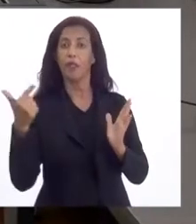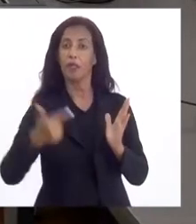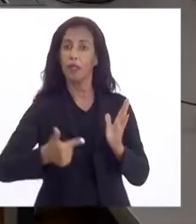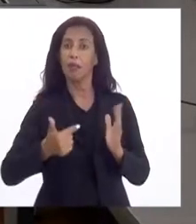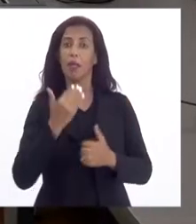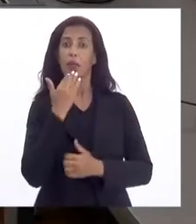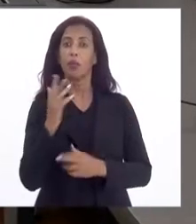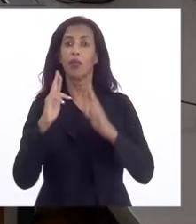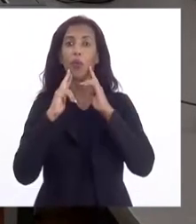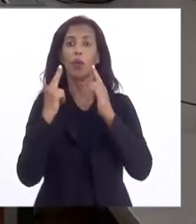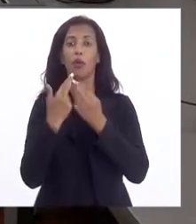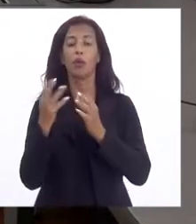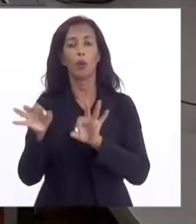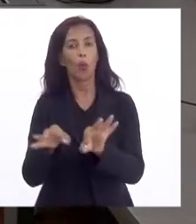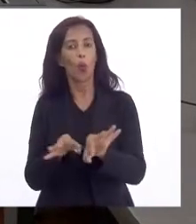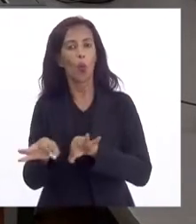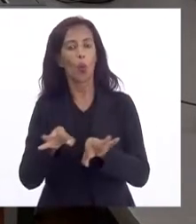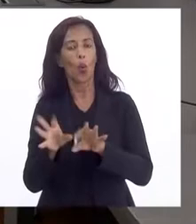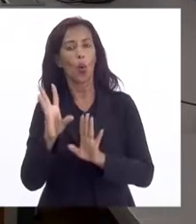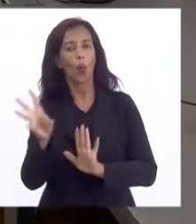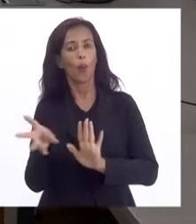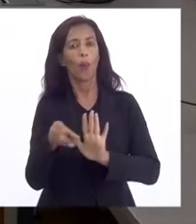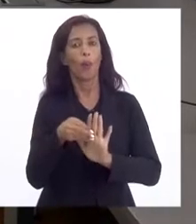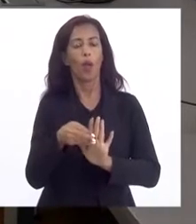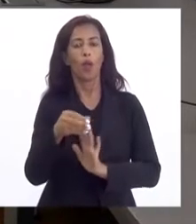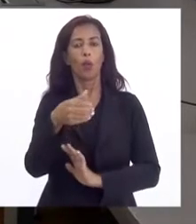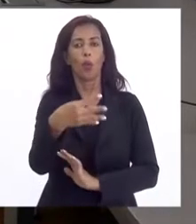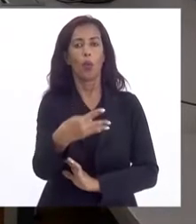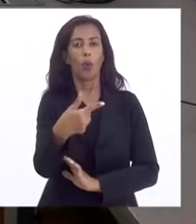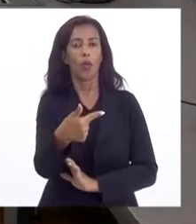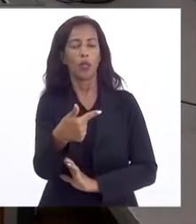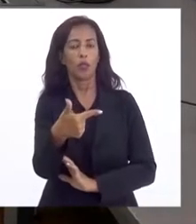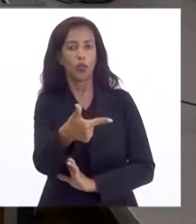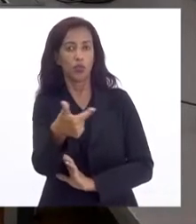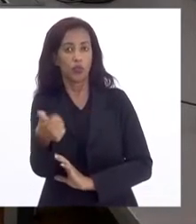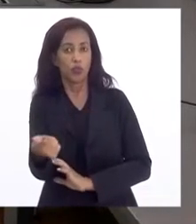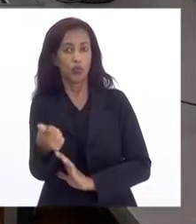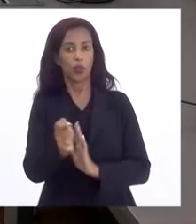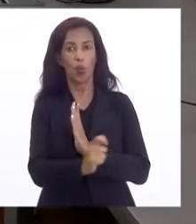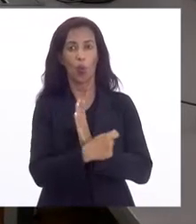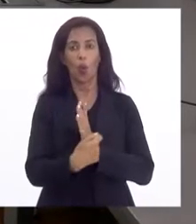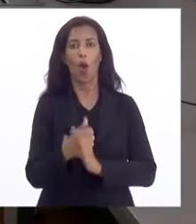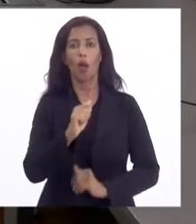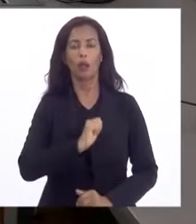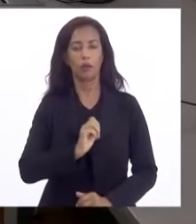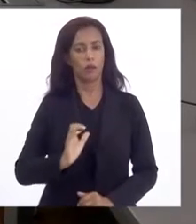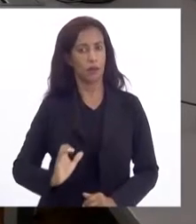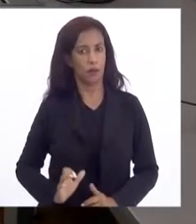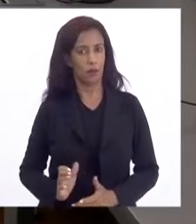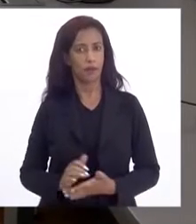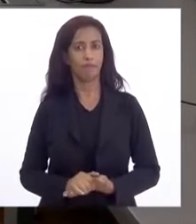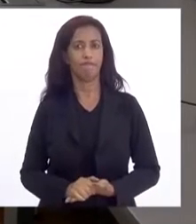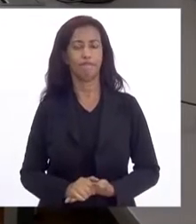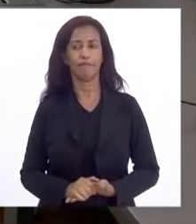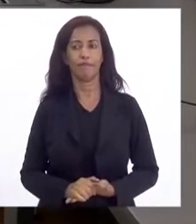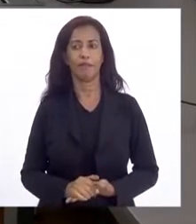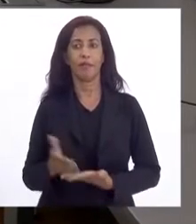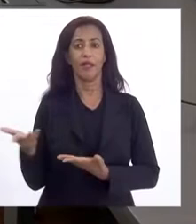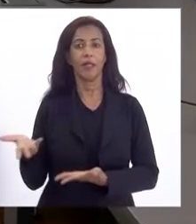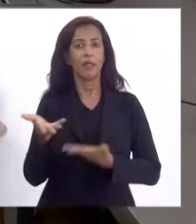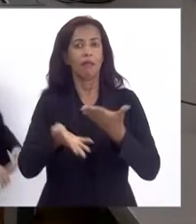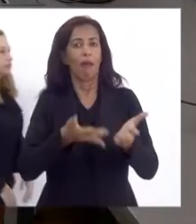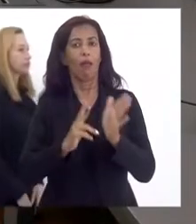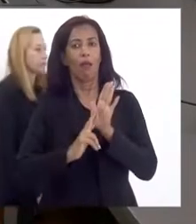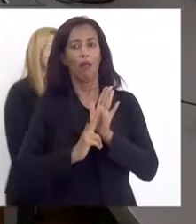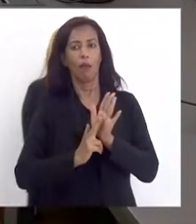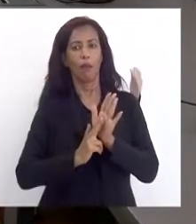audiência pública sobre o projeto de lei complementar número 42/2021, de autoria do deputado André Siciliano, que